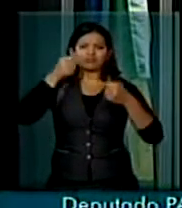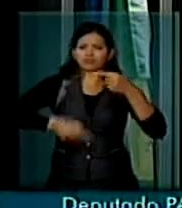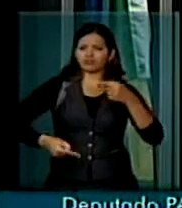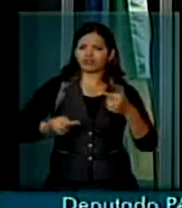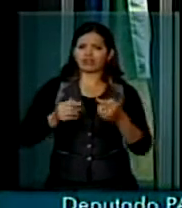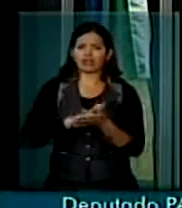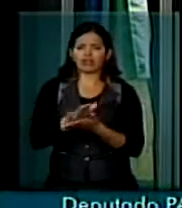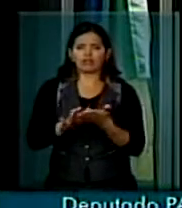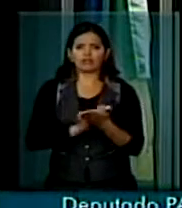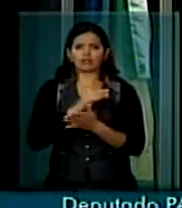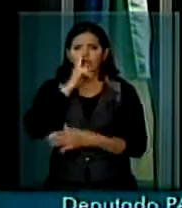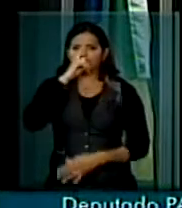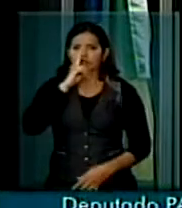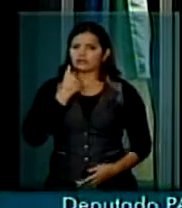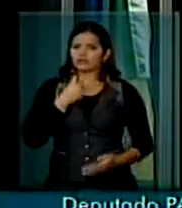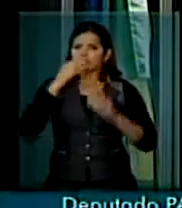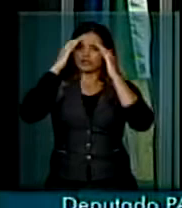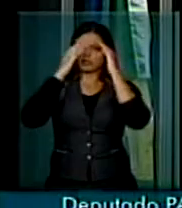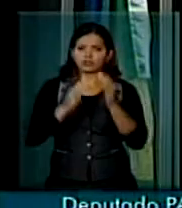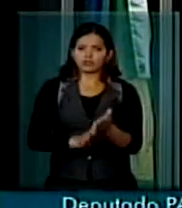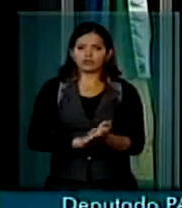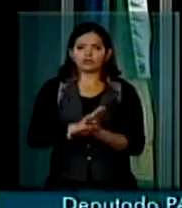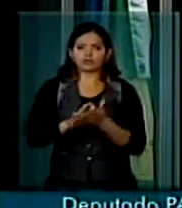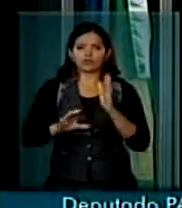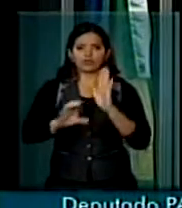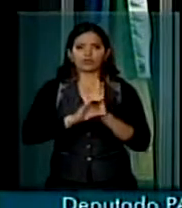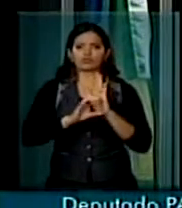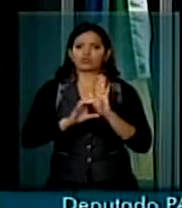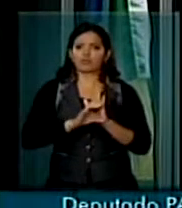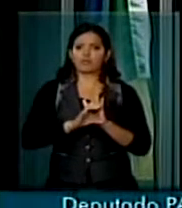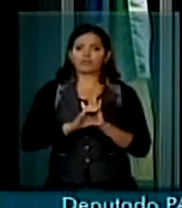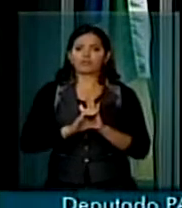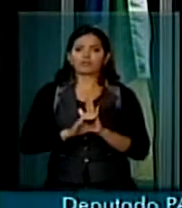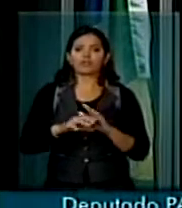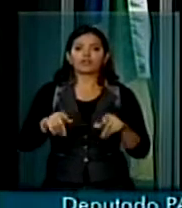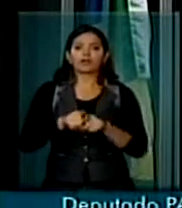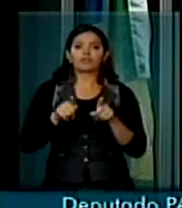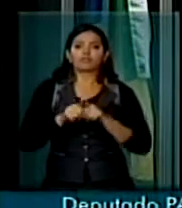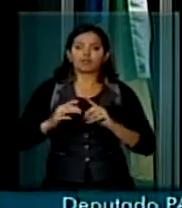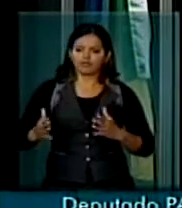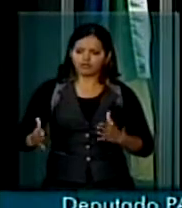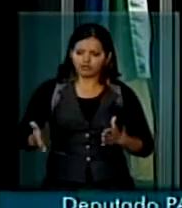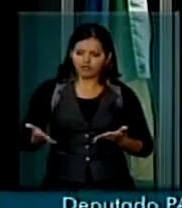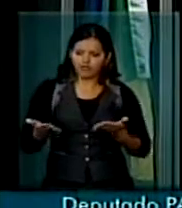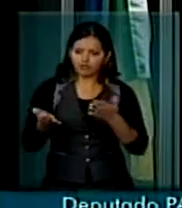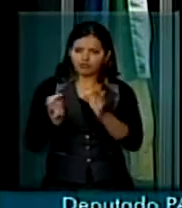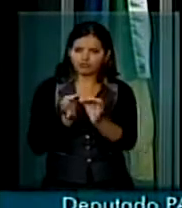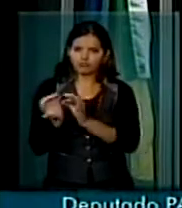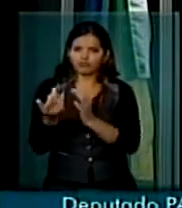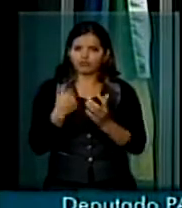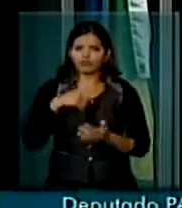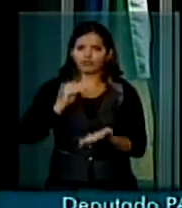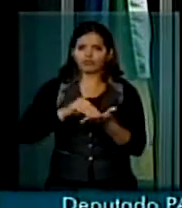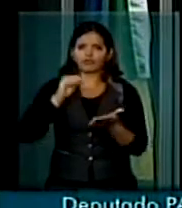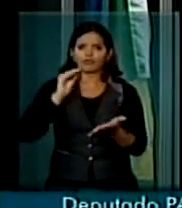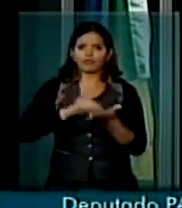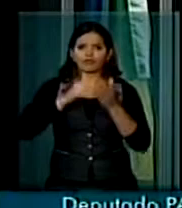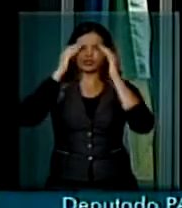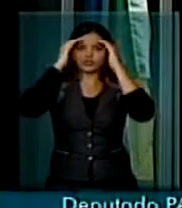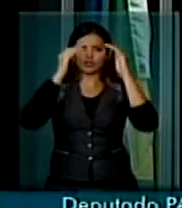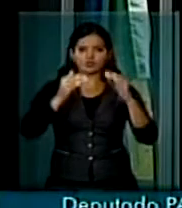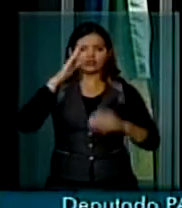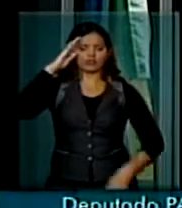graves. Havia violado a Constituição. Entre outras coisas, fomentava a indisciplina nas Forças